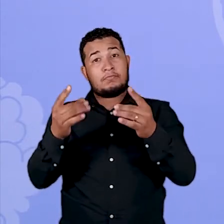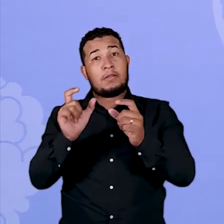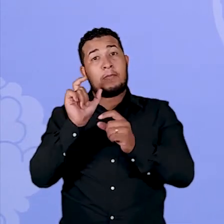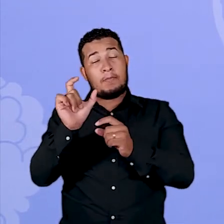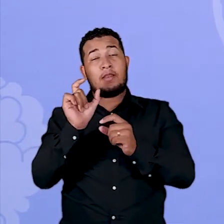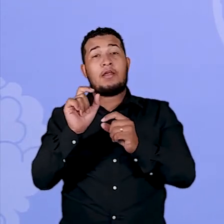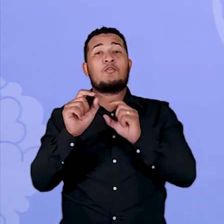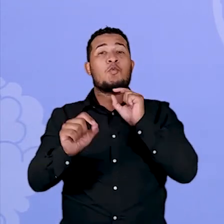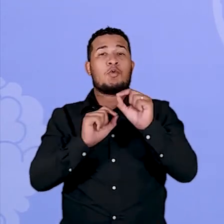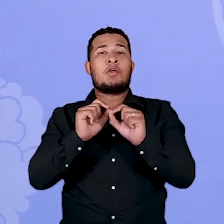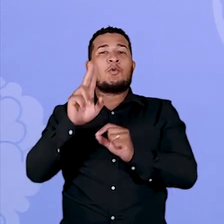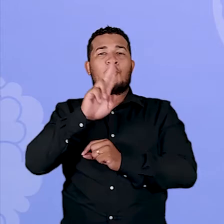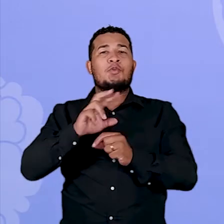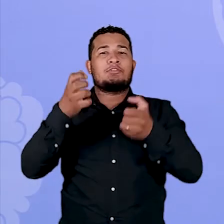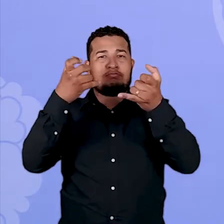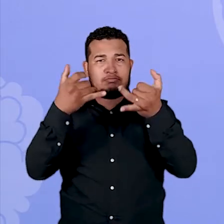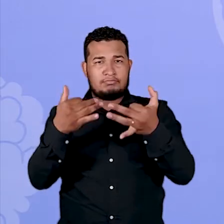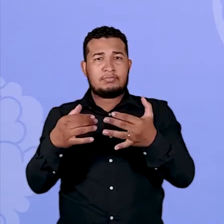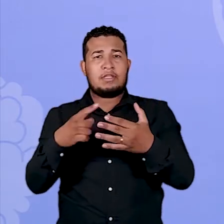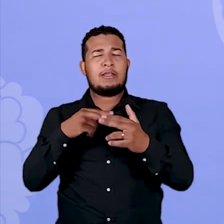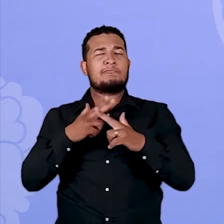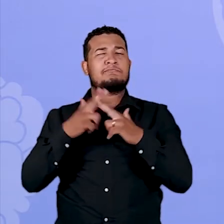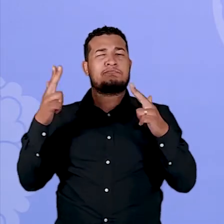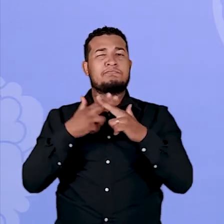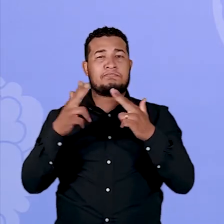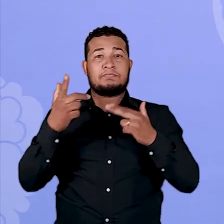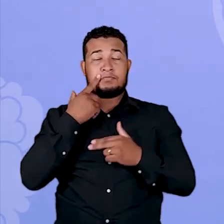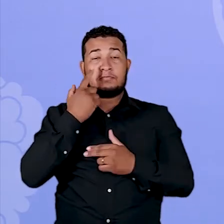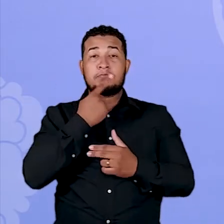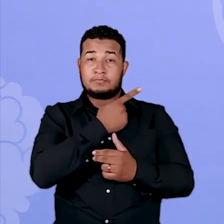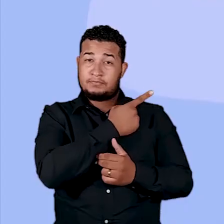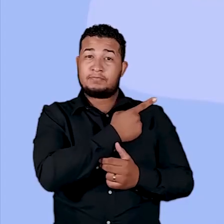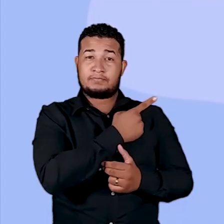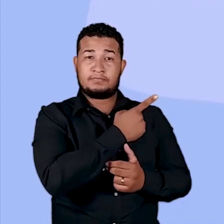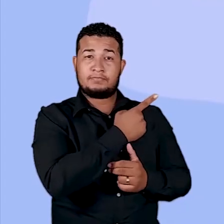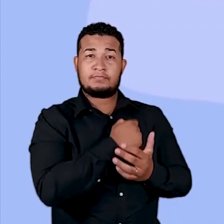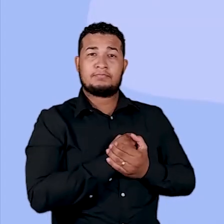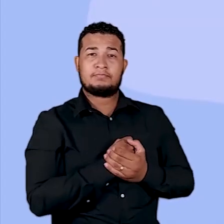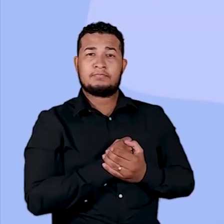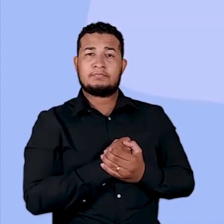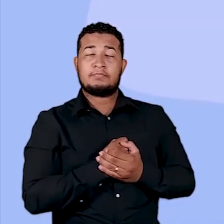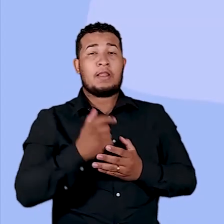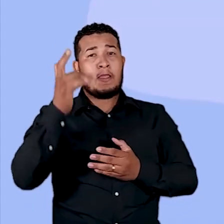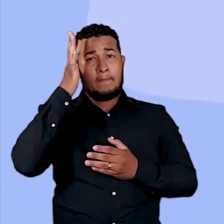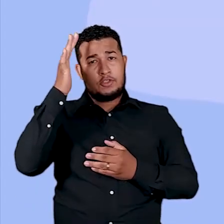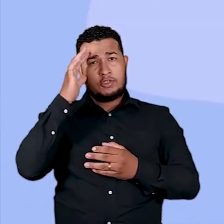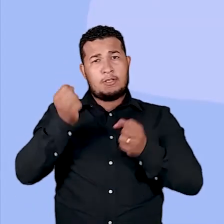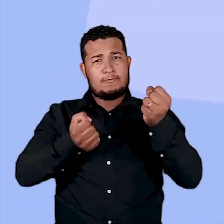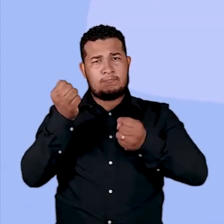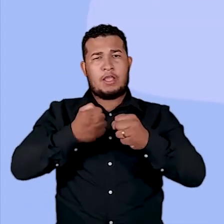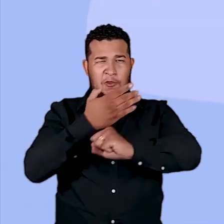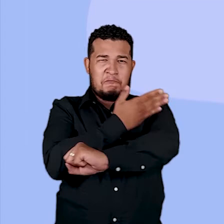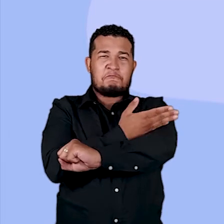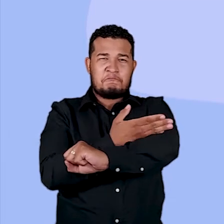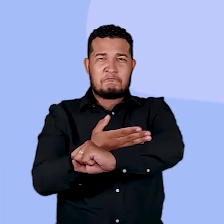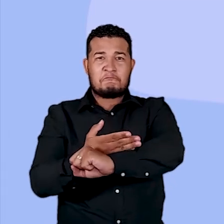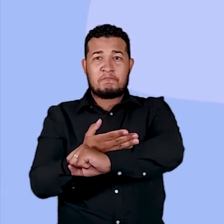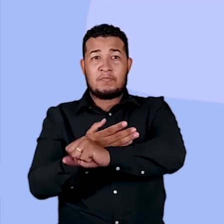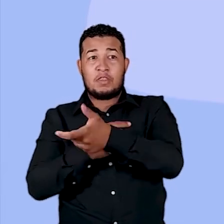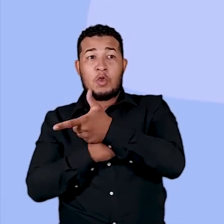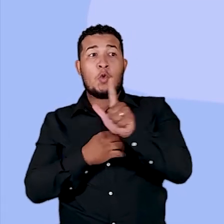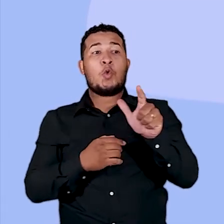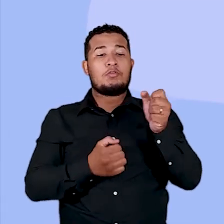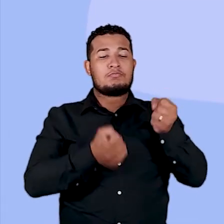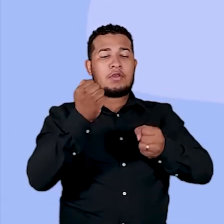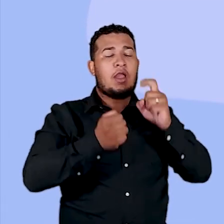definir primeiramente a partir de uma simulação. Se liga aí. Imagina o seguinte, que eu tenho um carro, esse carro branco, e tem